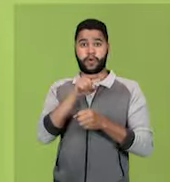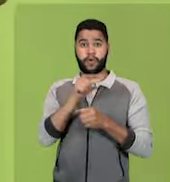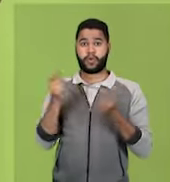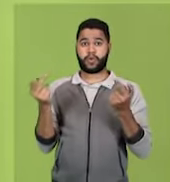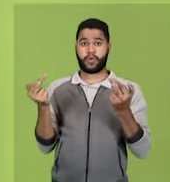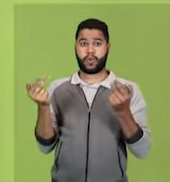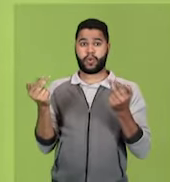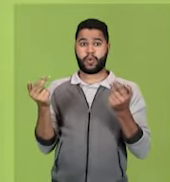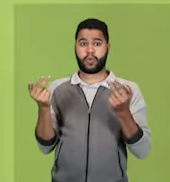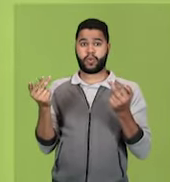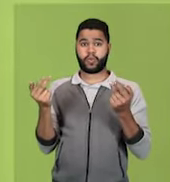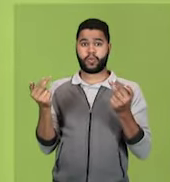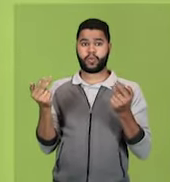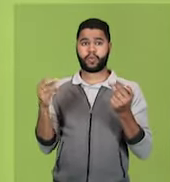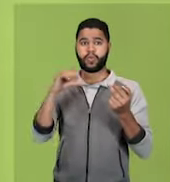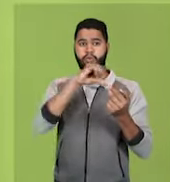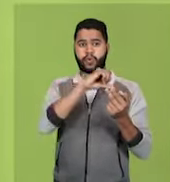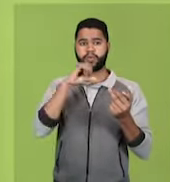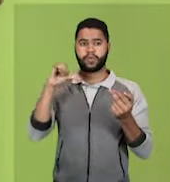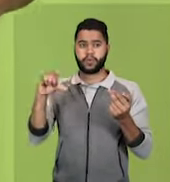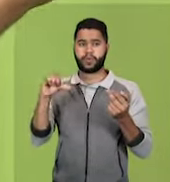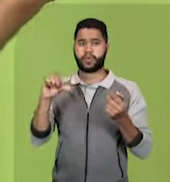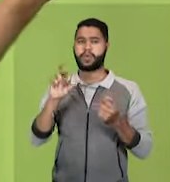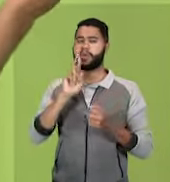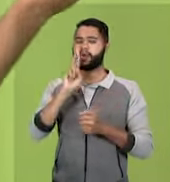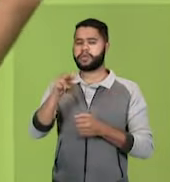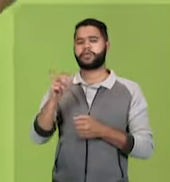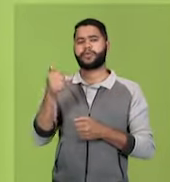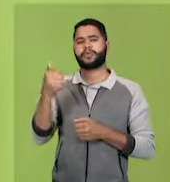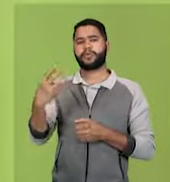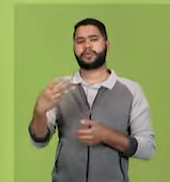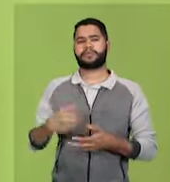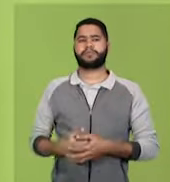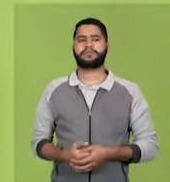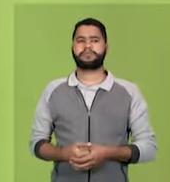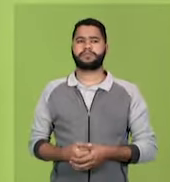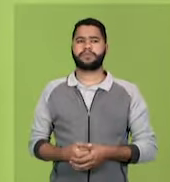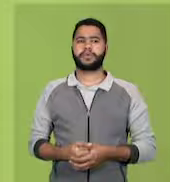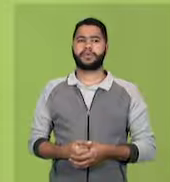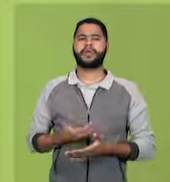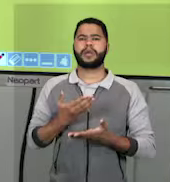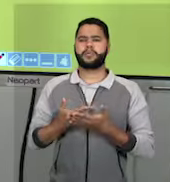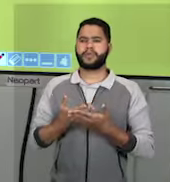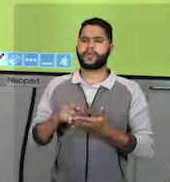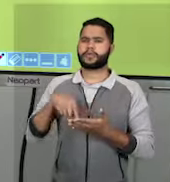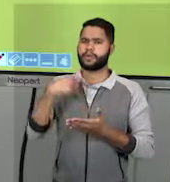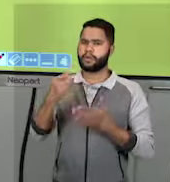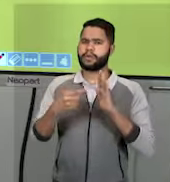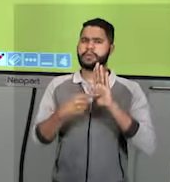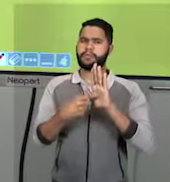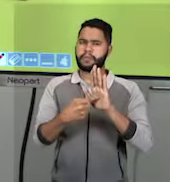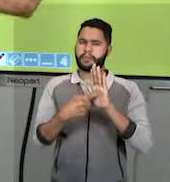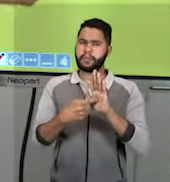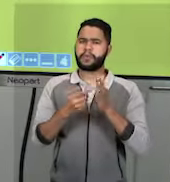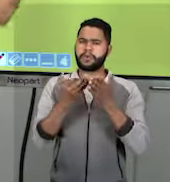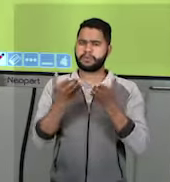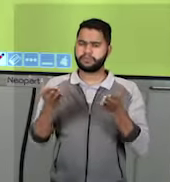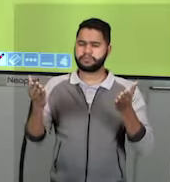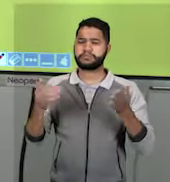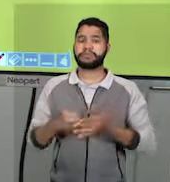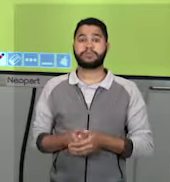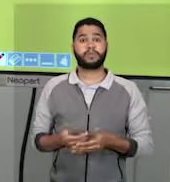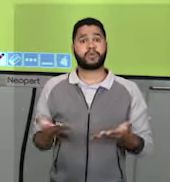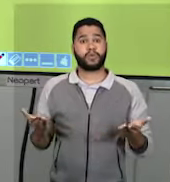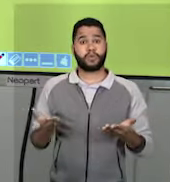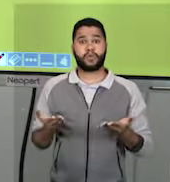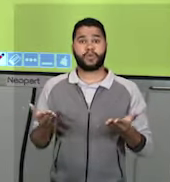logaritmo e a base da potência. Então o resultado é 13. Na próxima aula nós vamos fazer a demonstração disso aqui. Hoje